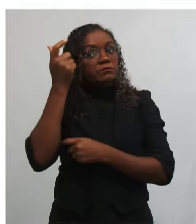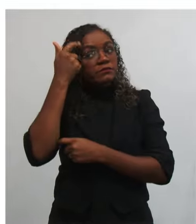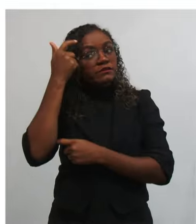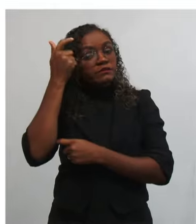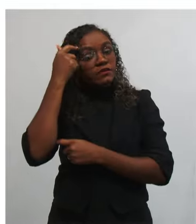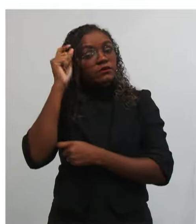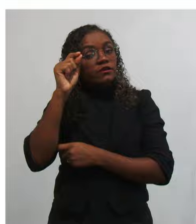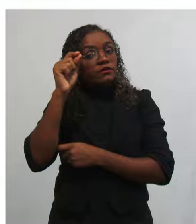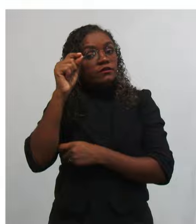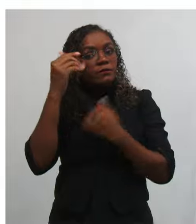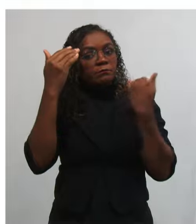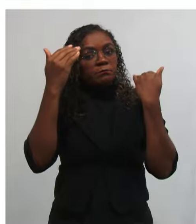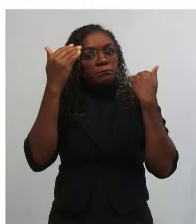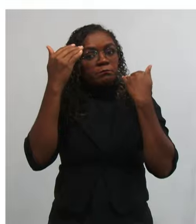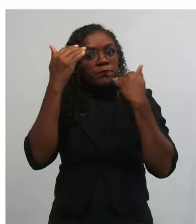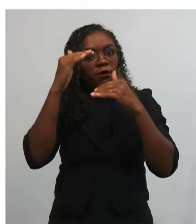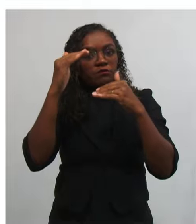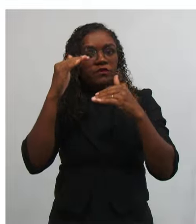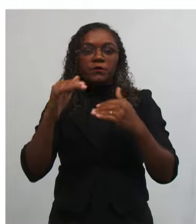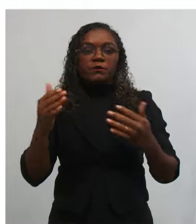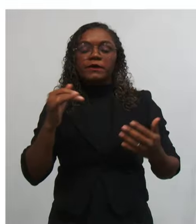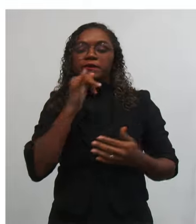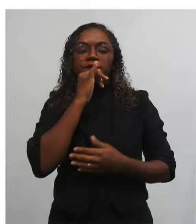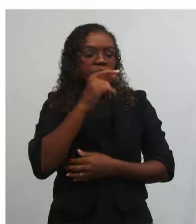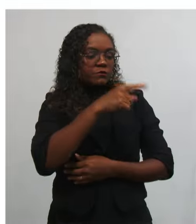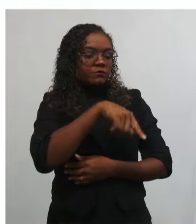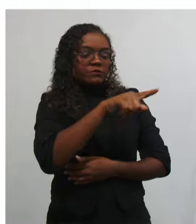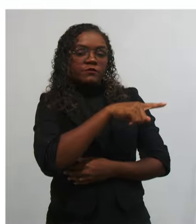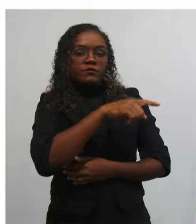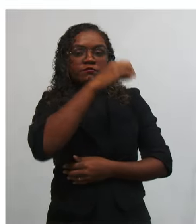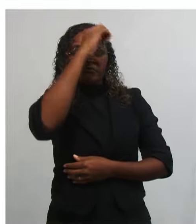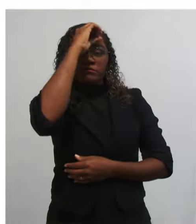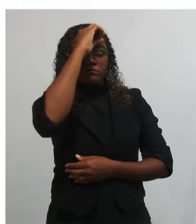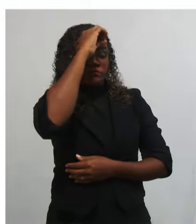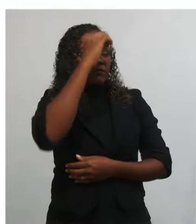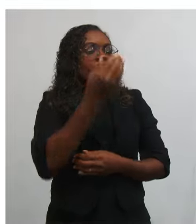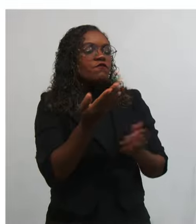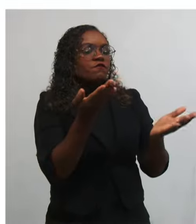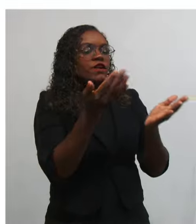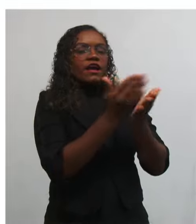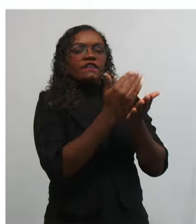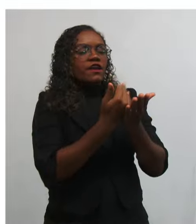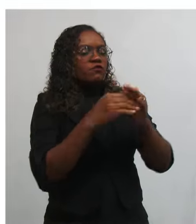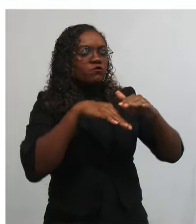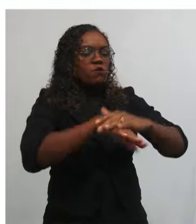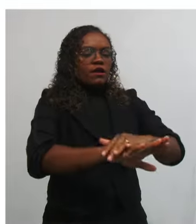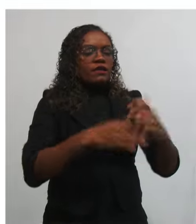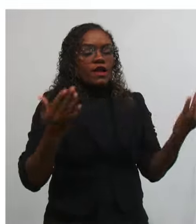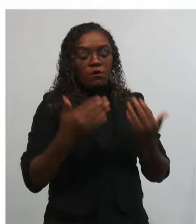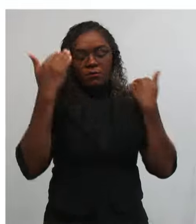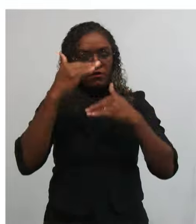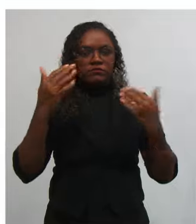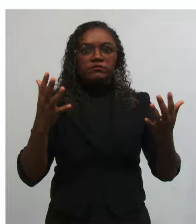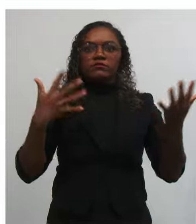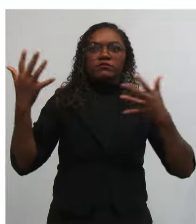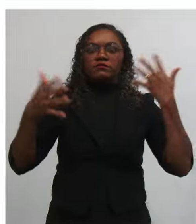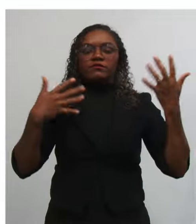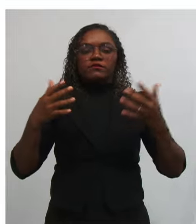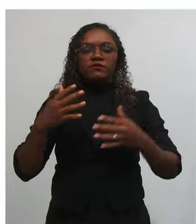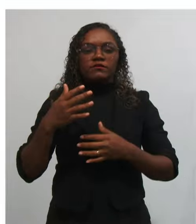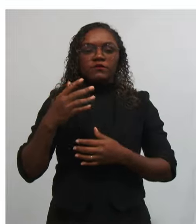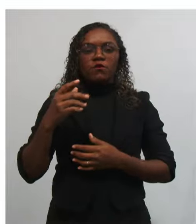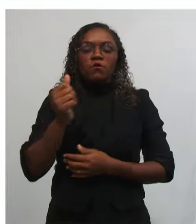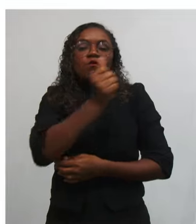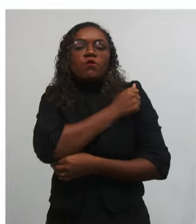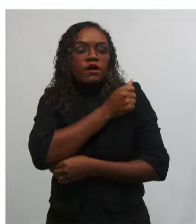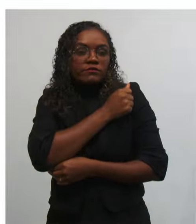dentro da pedagogia tradicional essas práticas de ah fechem os cadernos que hoje nós vamos fazer uma prova é uma uma